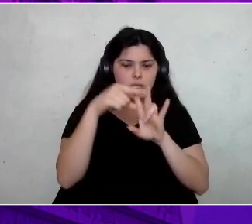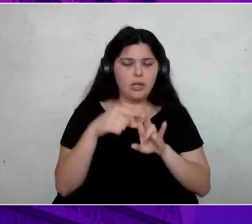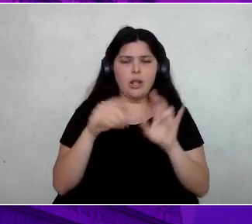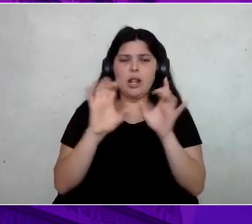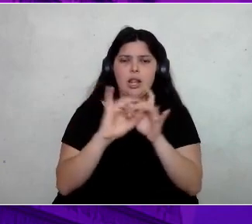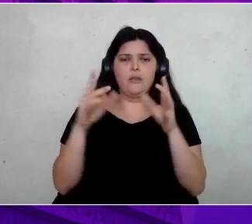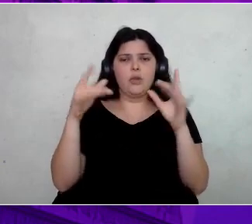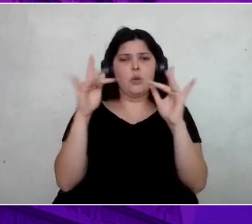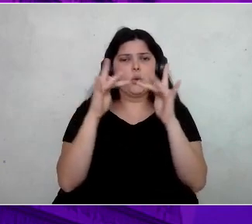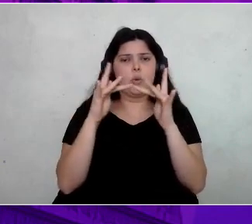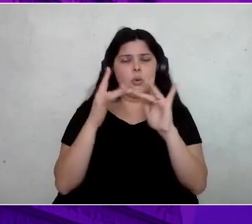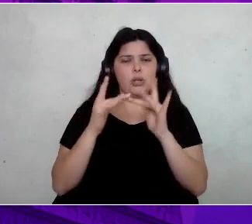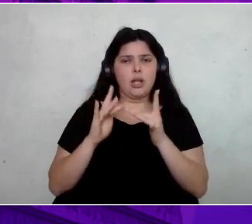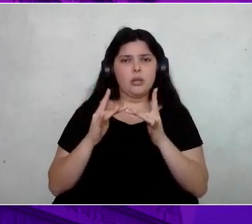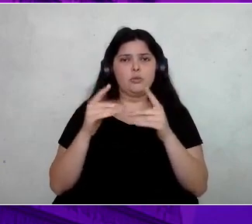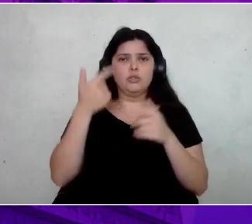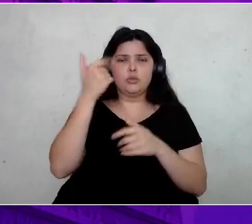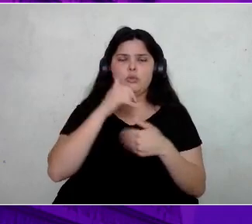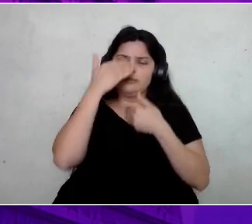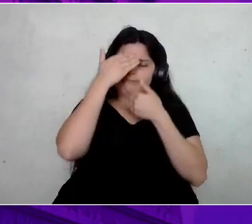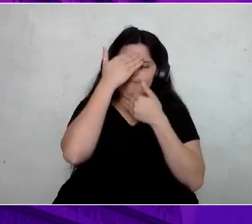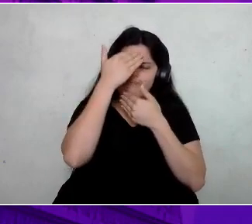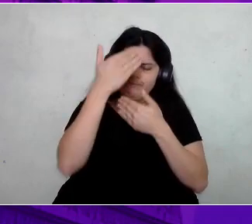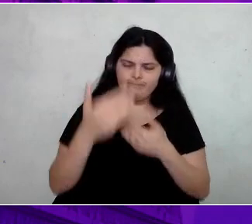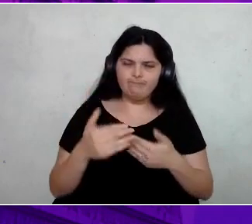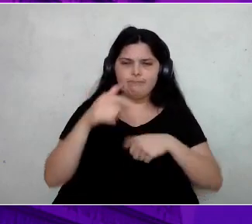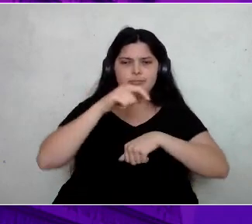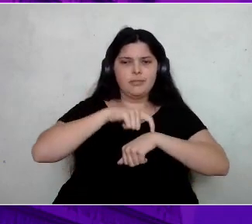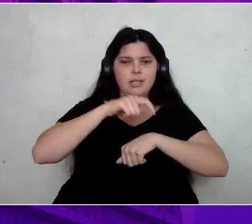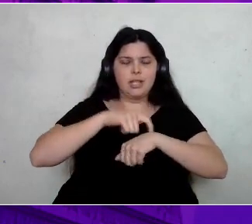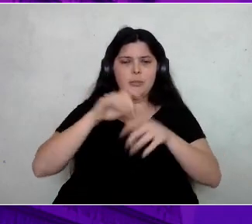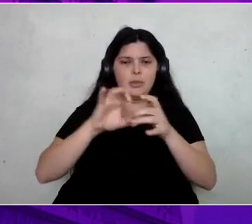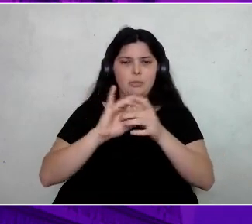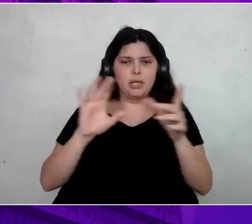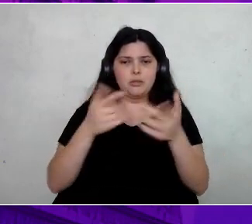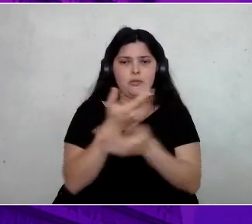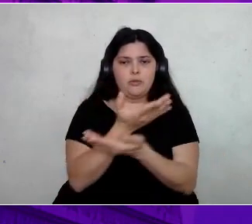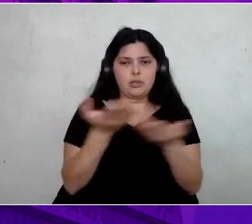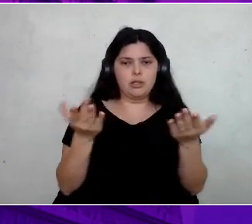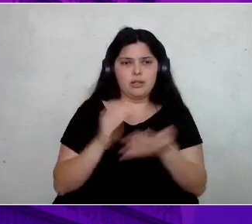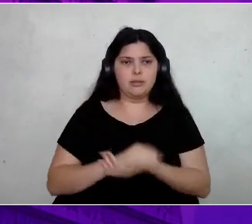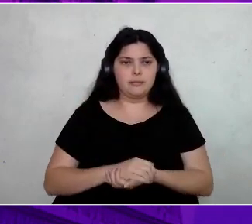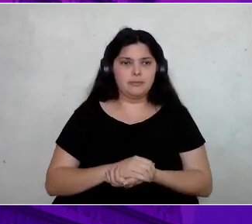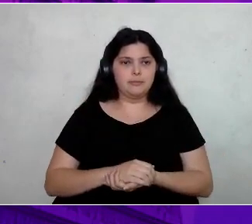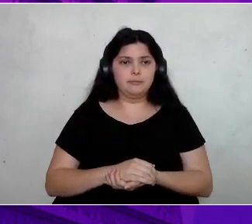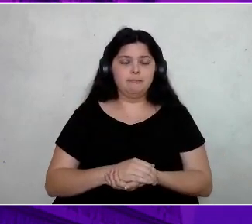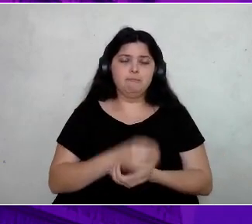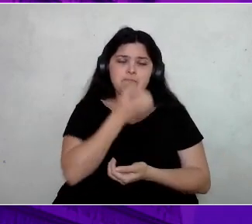queria, de novo, agradecer aqui pelo tempo, pela disponibilidade de vocês. Muito bom estar aqui.